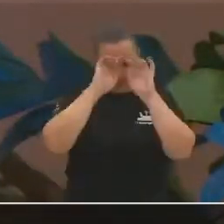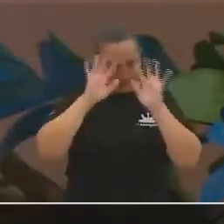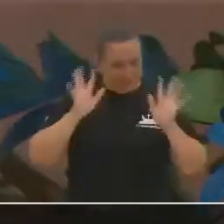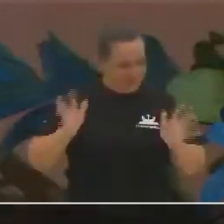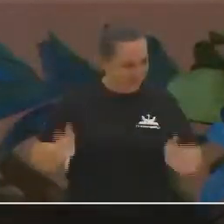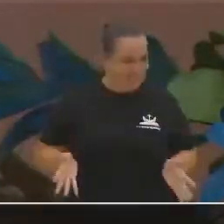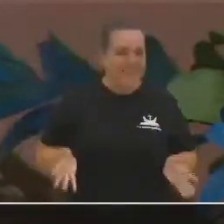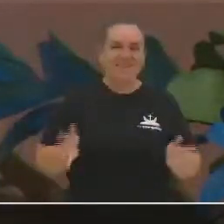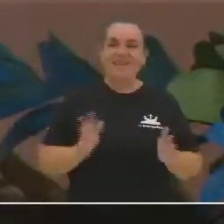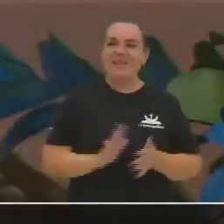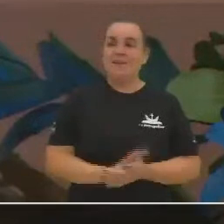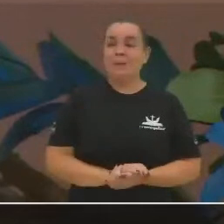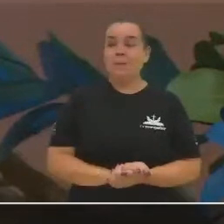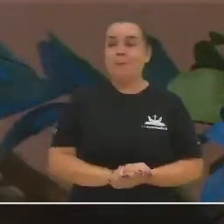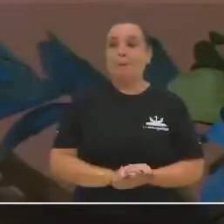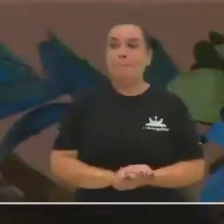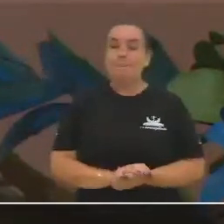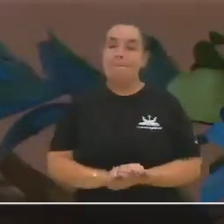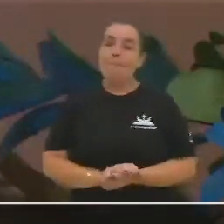Guadalupe.